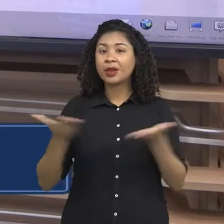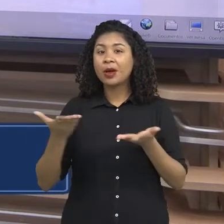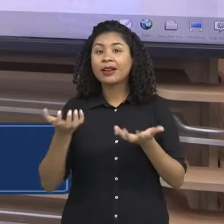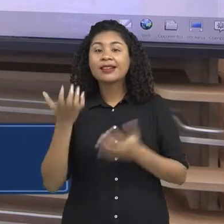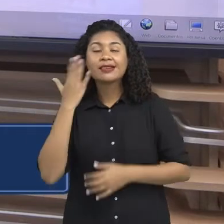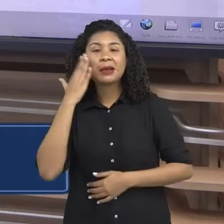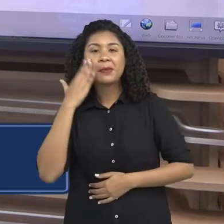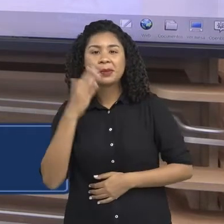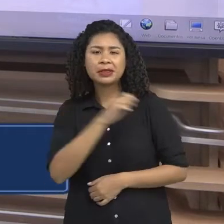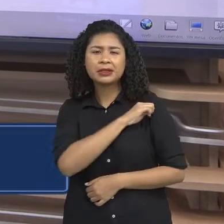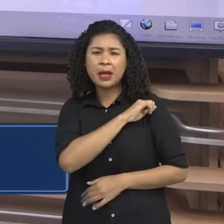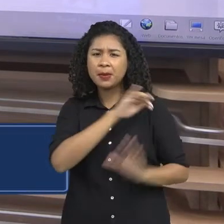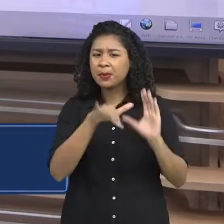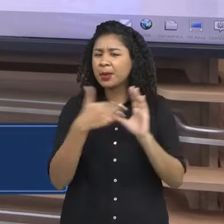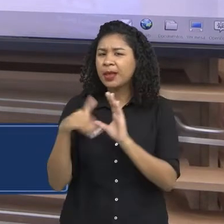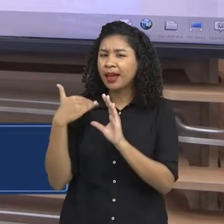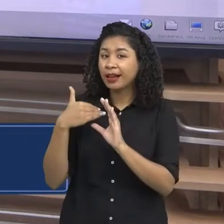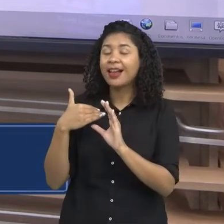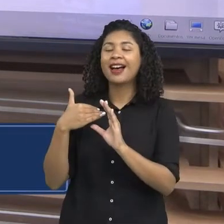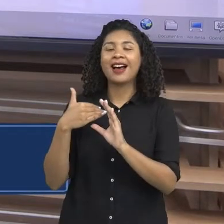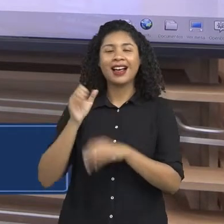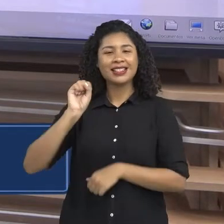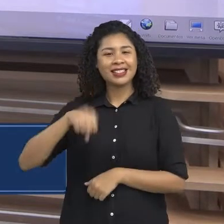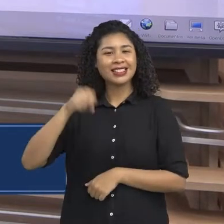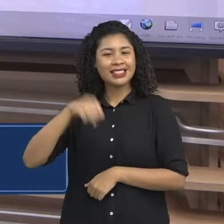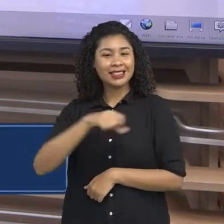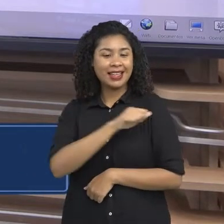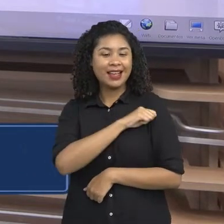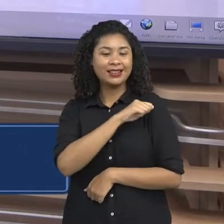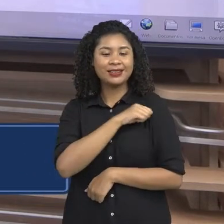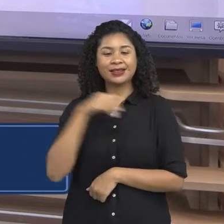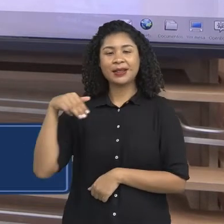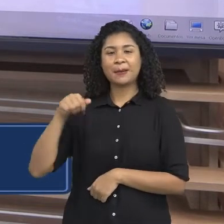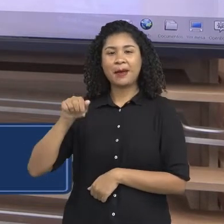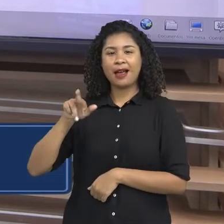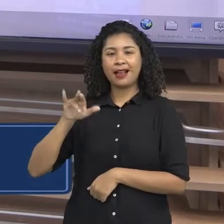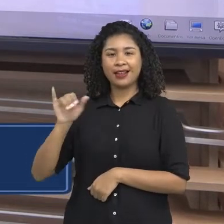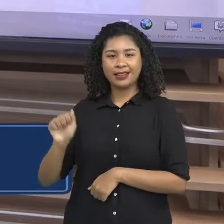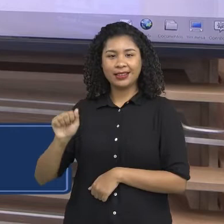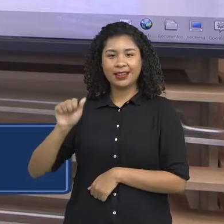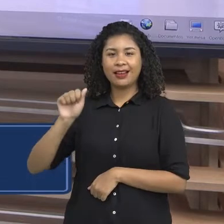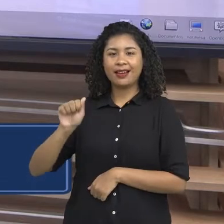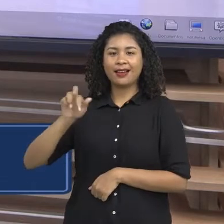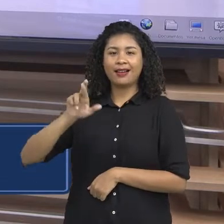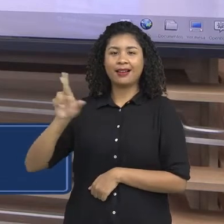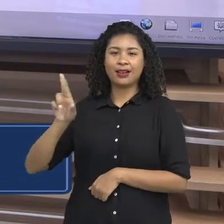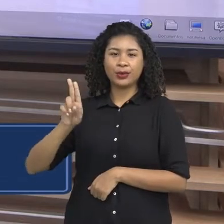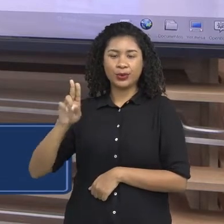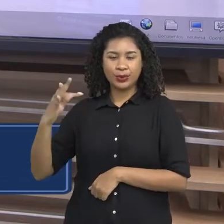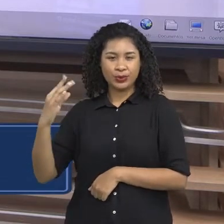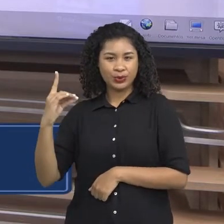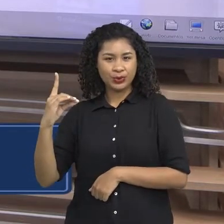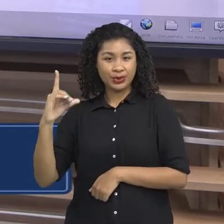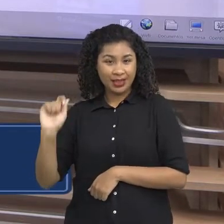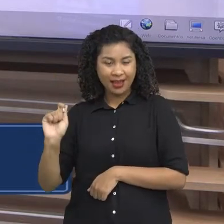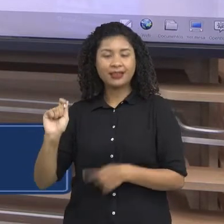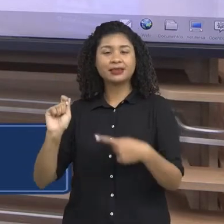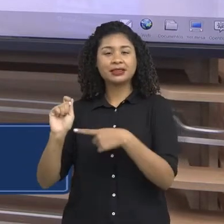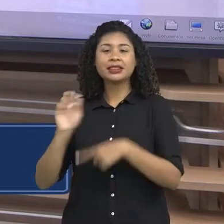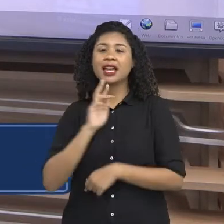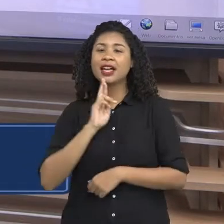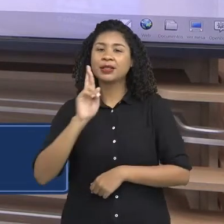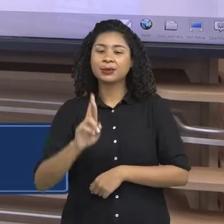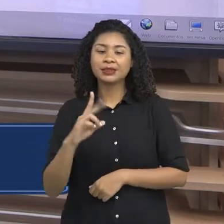nossos alunos, né? Temos aí a participação da aluna Maria Arruda, que respondeu aí para a gente a alternativa